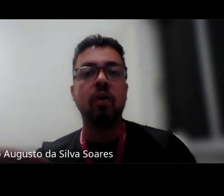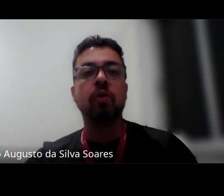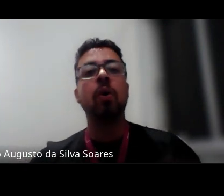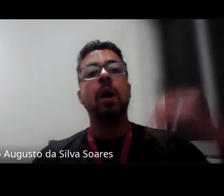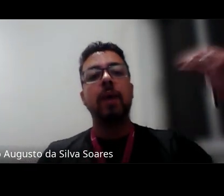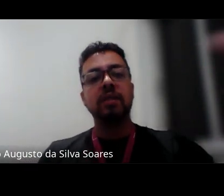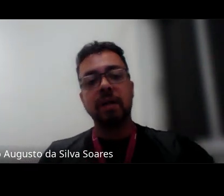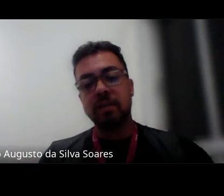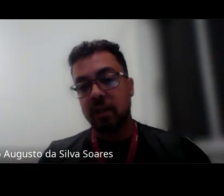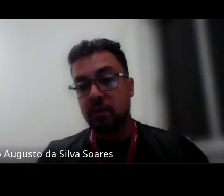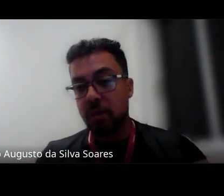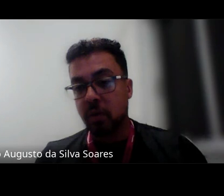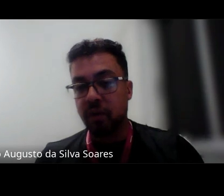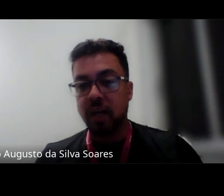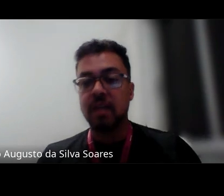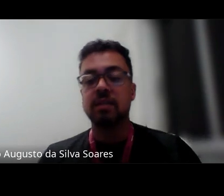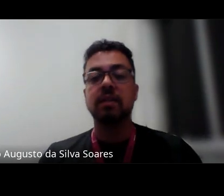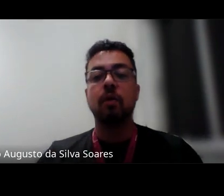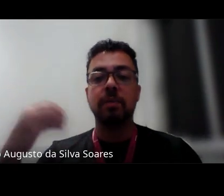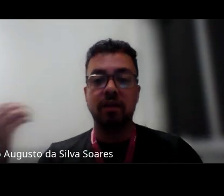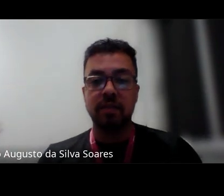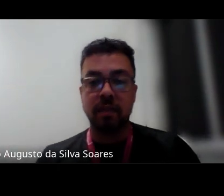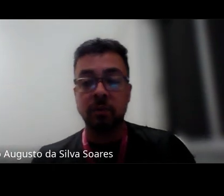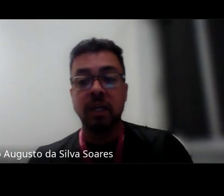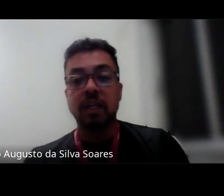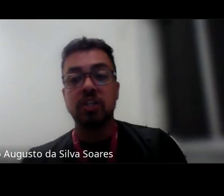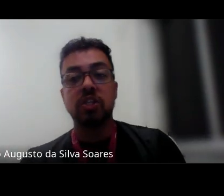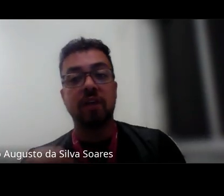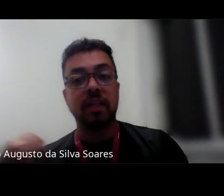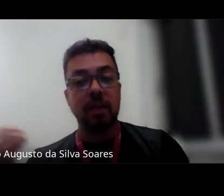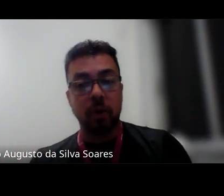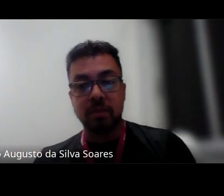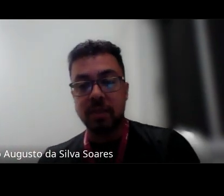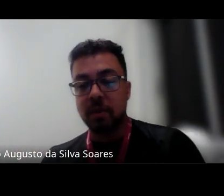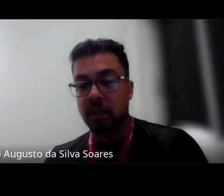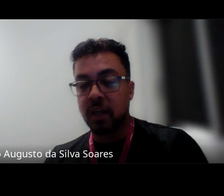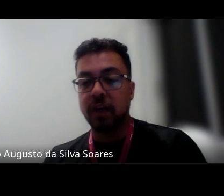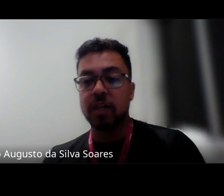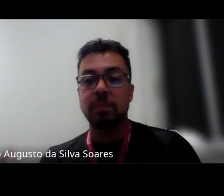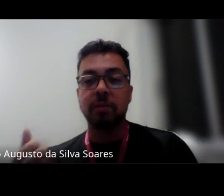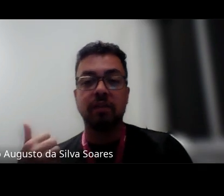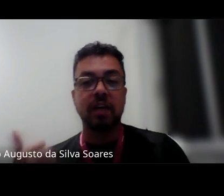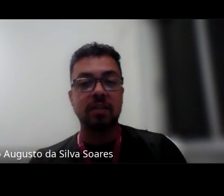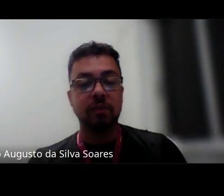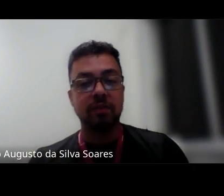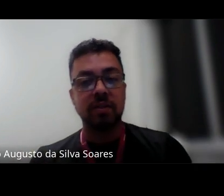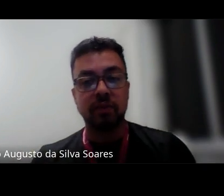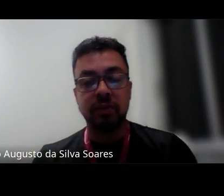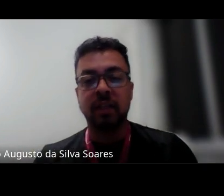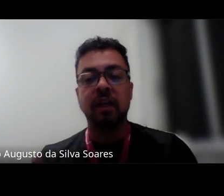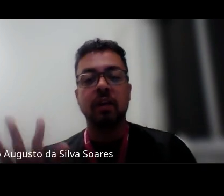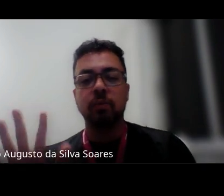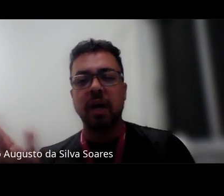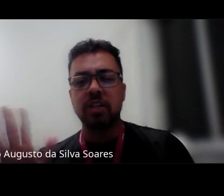do fórum, participação nas webconferências, na web revisão, que a gente já vai ter na próxima semana, referente à primeira avaliação que vocês